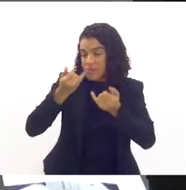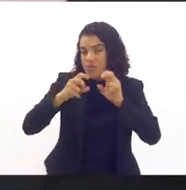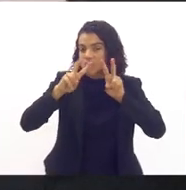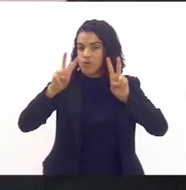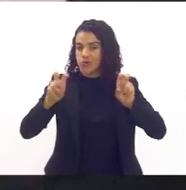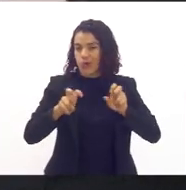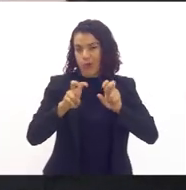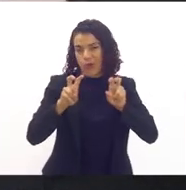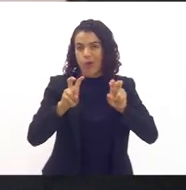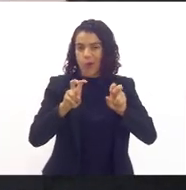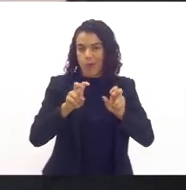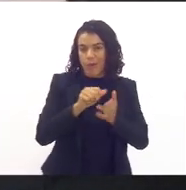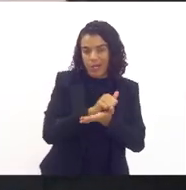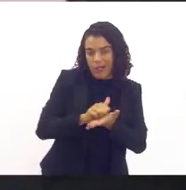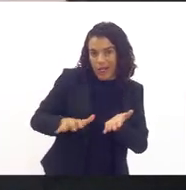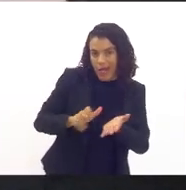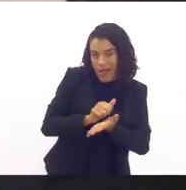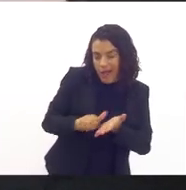gente tem